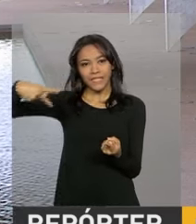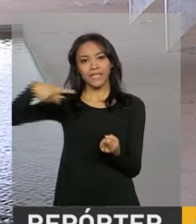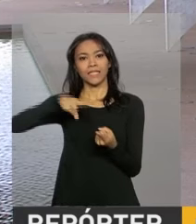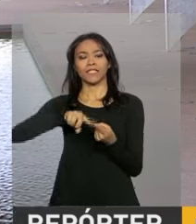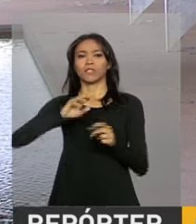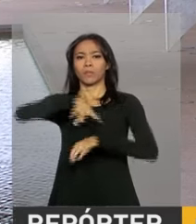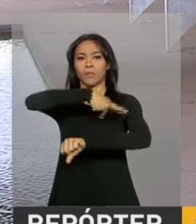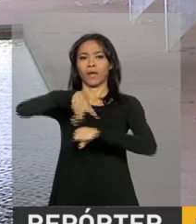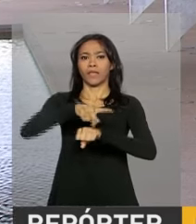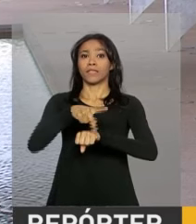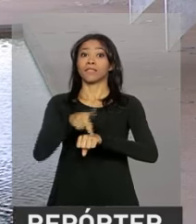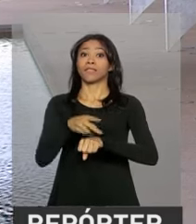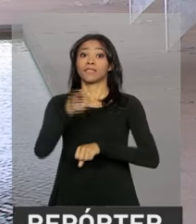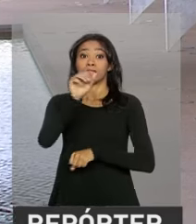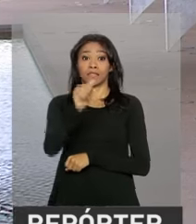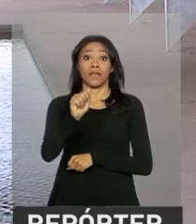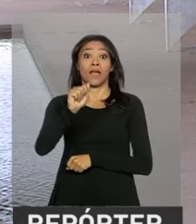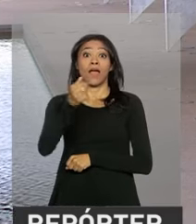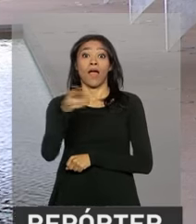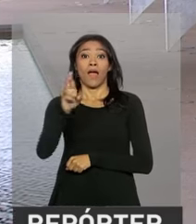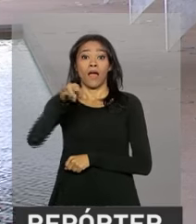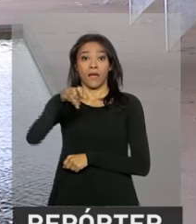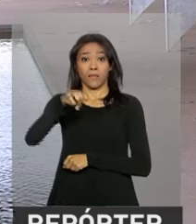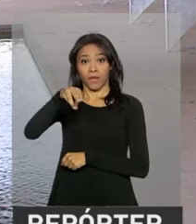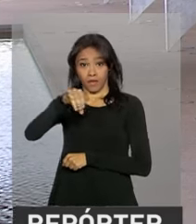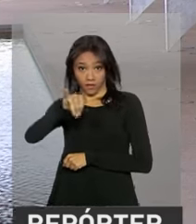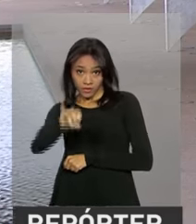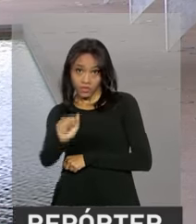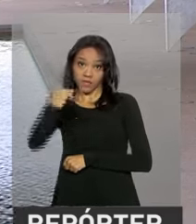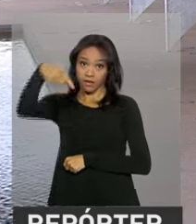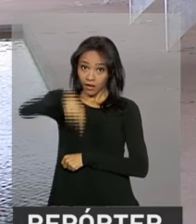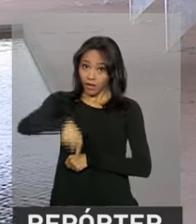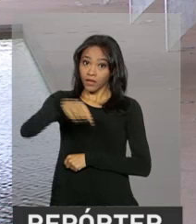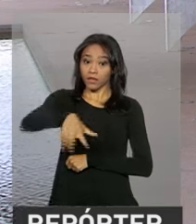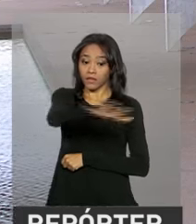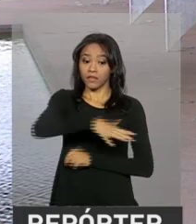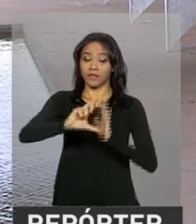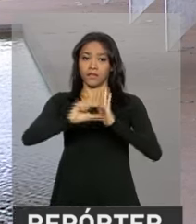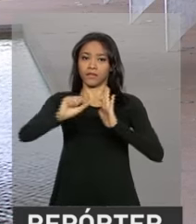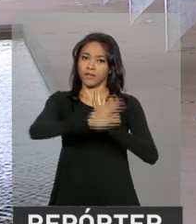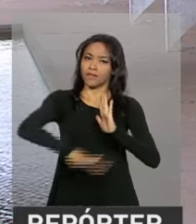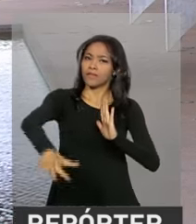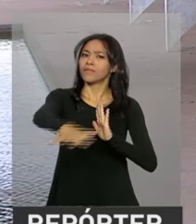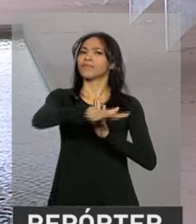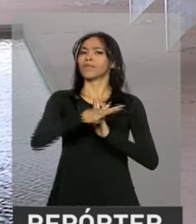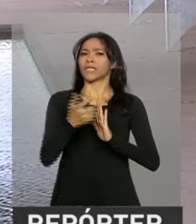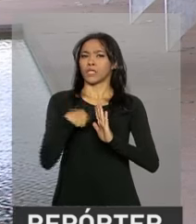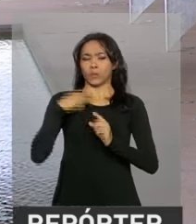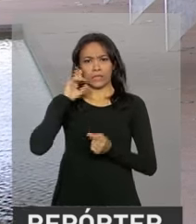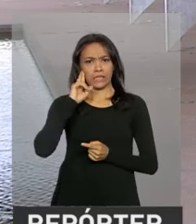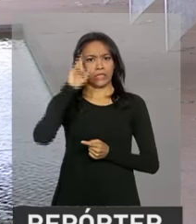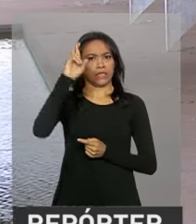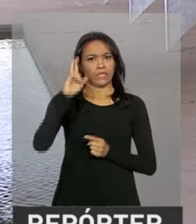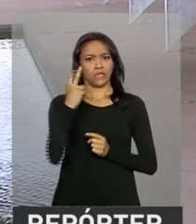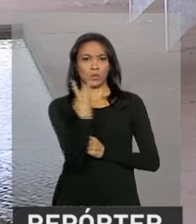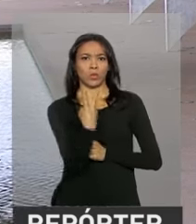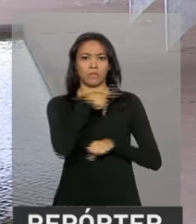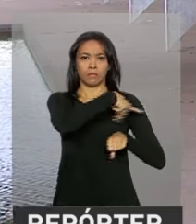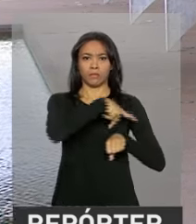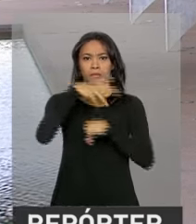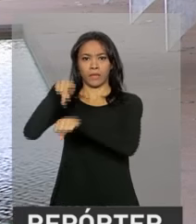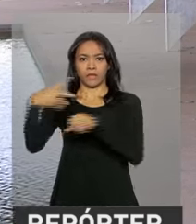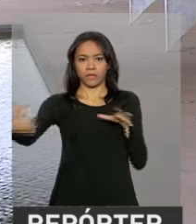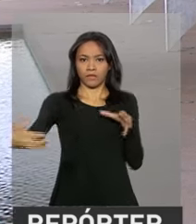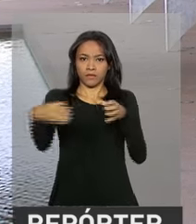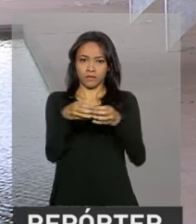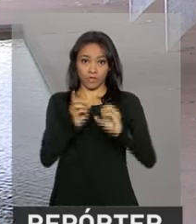Armênia, Serge Sargsyan, às 11 horas da manhã aqui no Palácio do Planalto. A expectativa é que os líderes dos dois países,